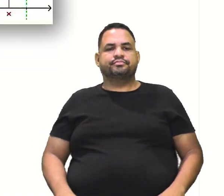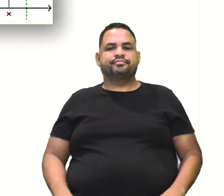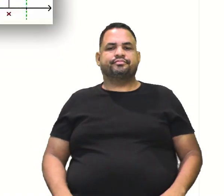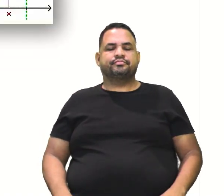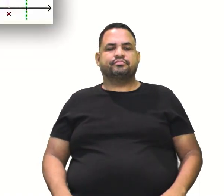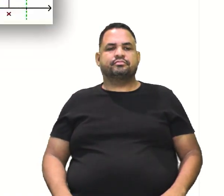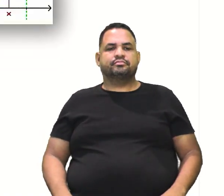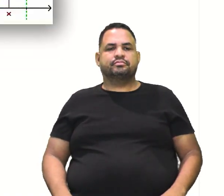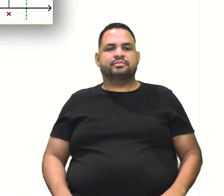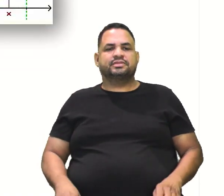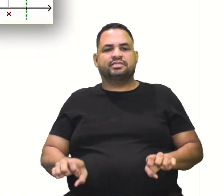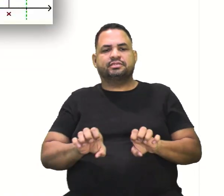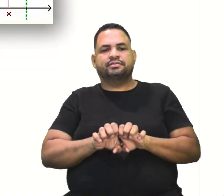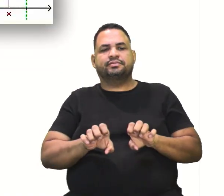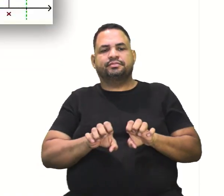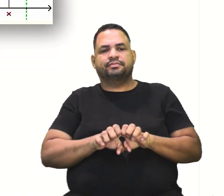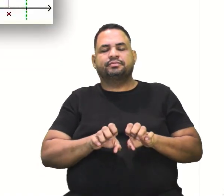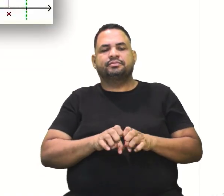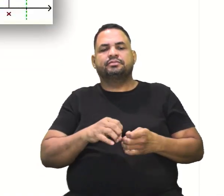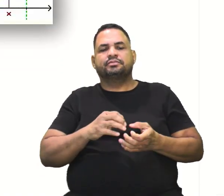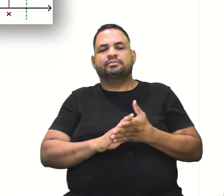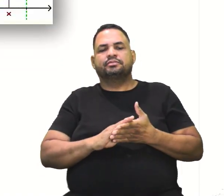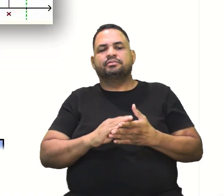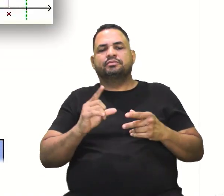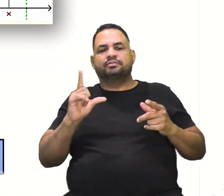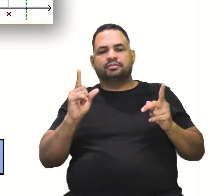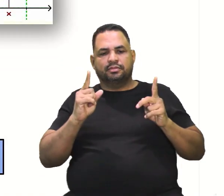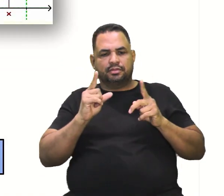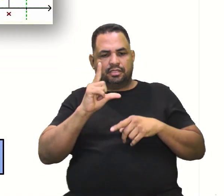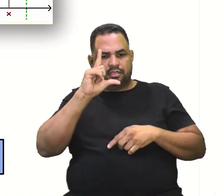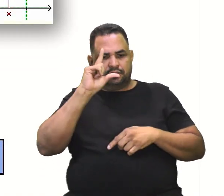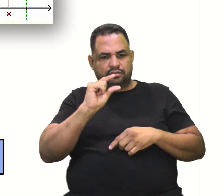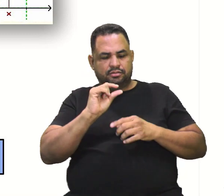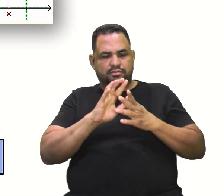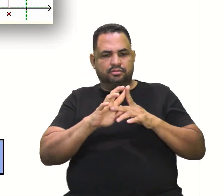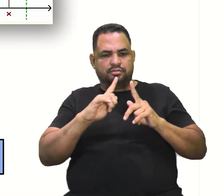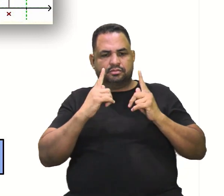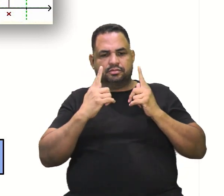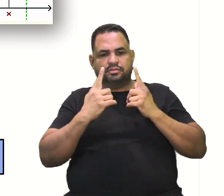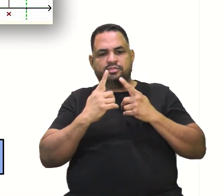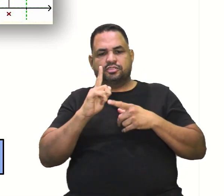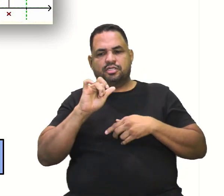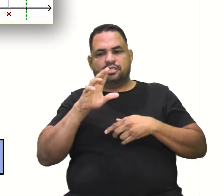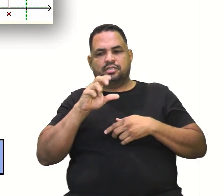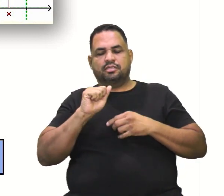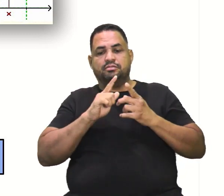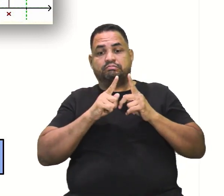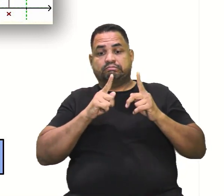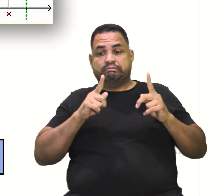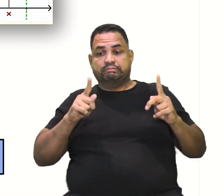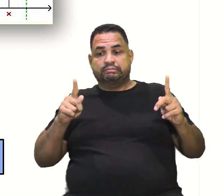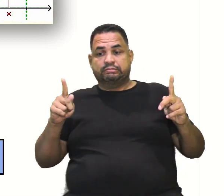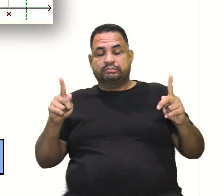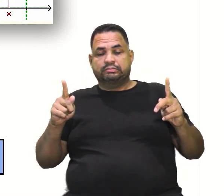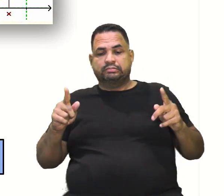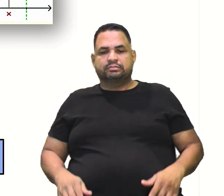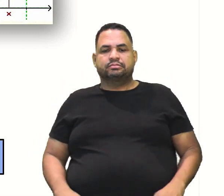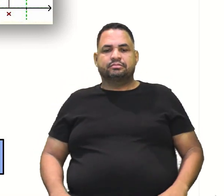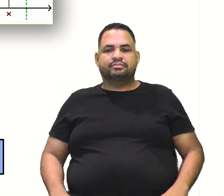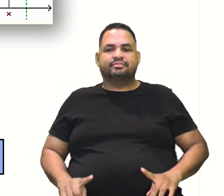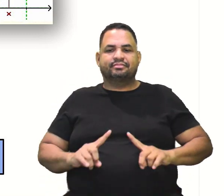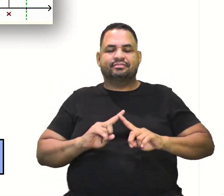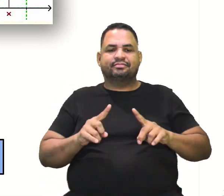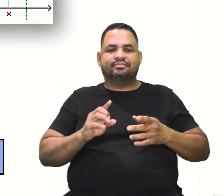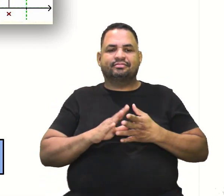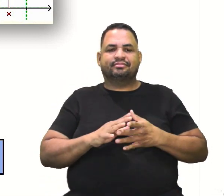verificar também a equação, né? Temos a reduzida e temos a geral, que é mais comprida que dia de fome, mas a